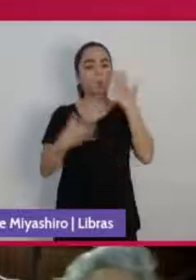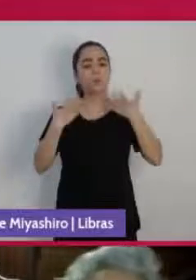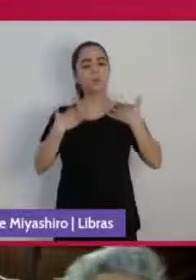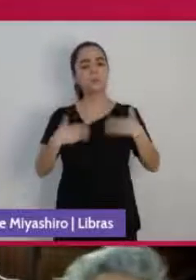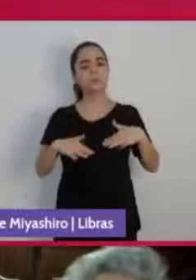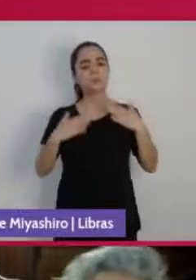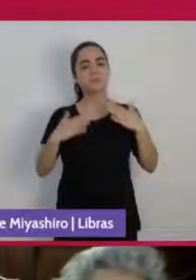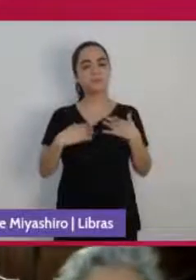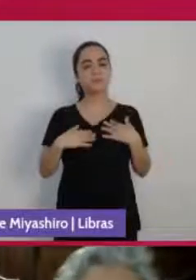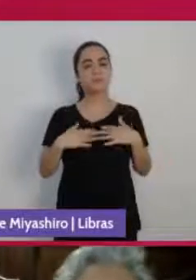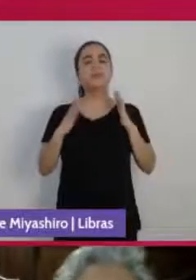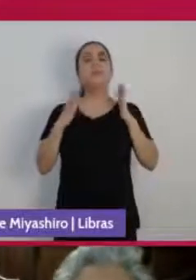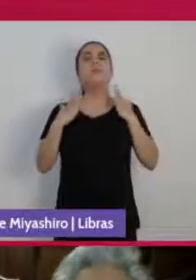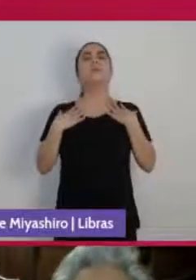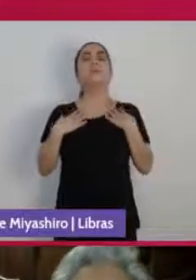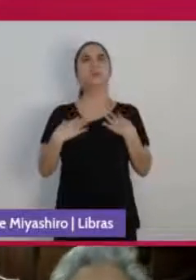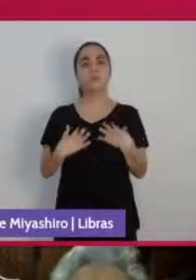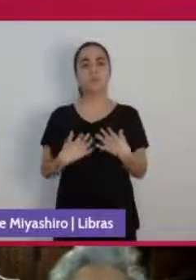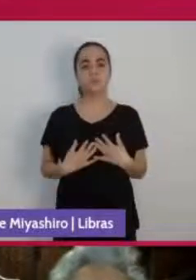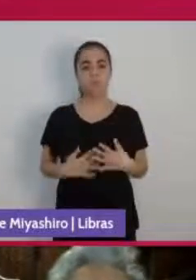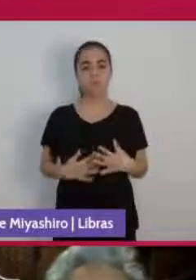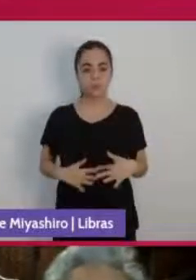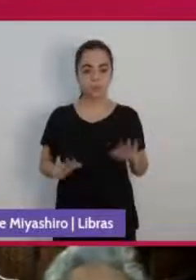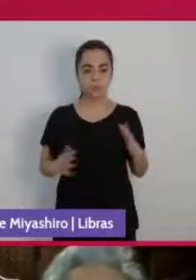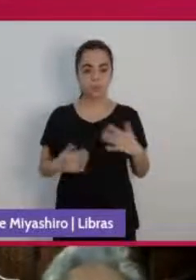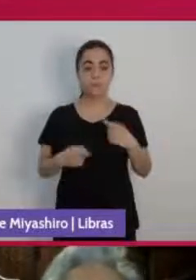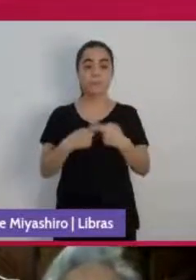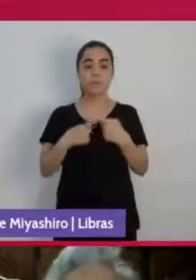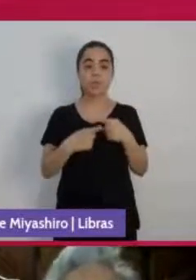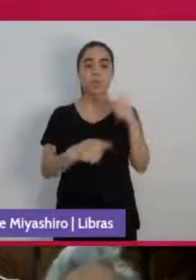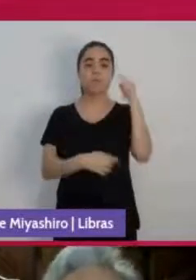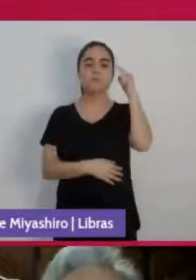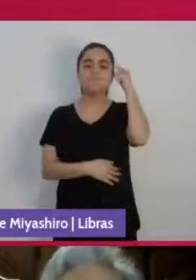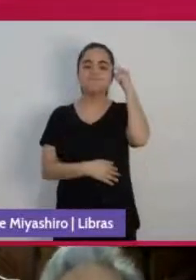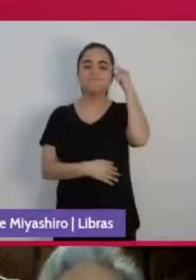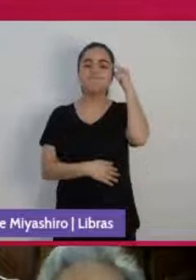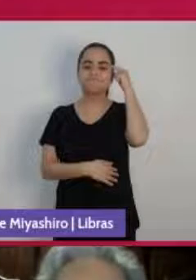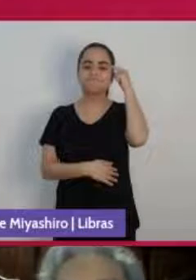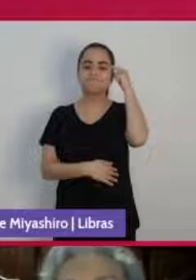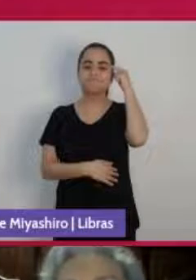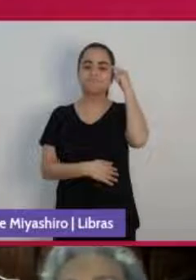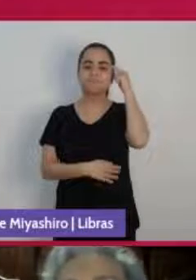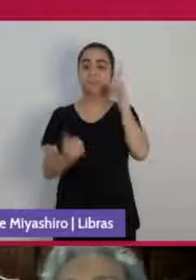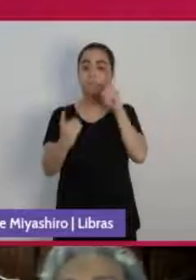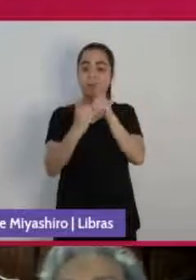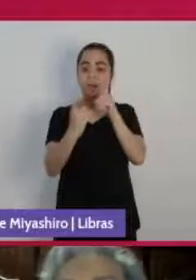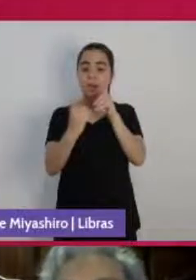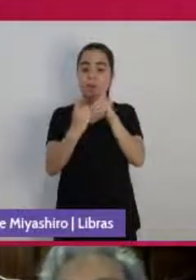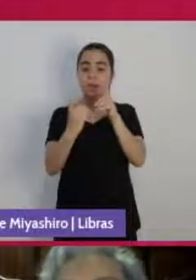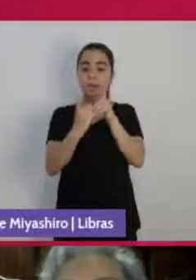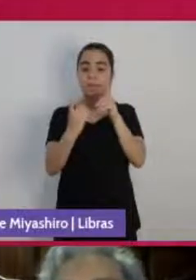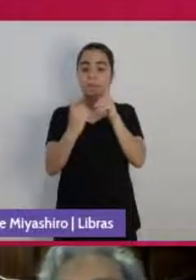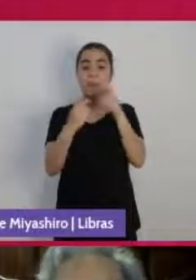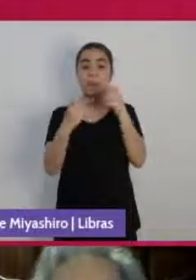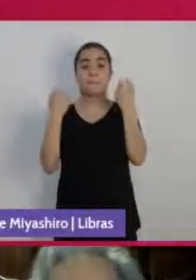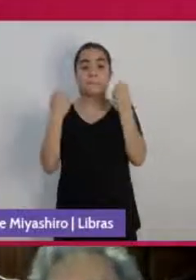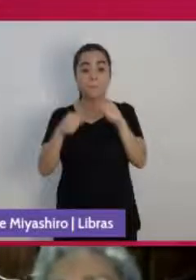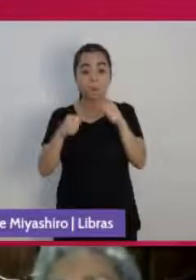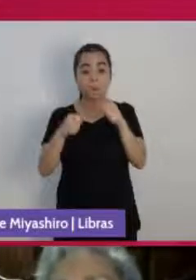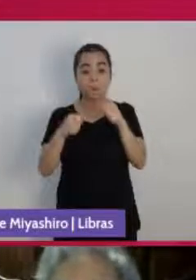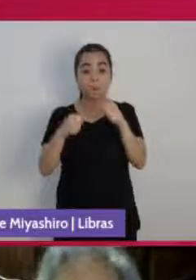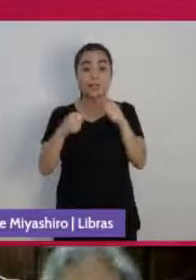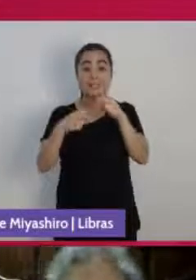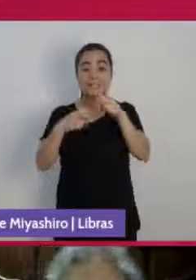mais tranquila. Por quê? A gente tem que pensar que a nossa paciente, ela traz uma carga